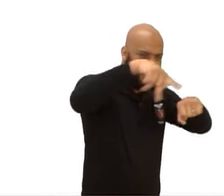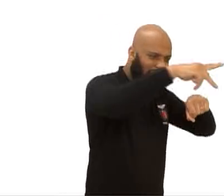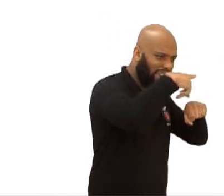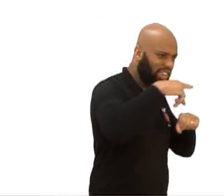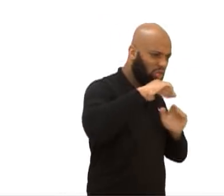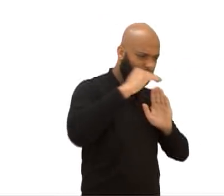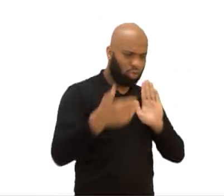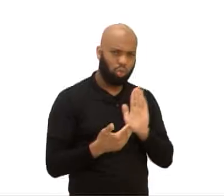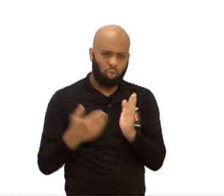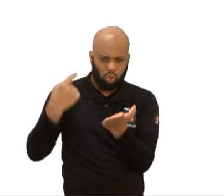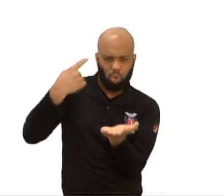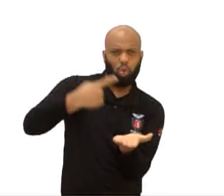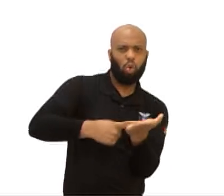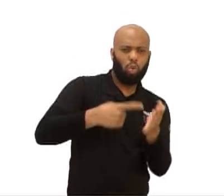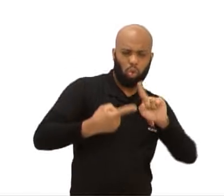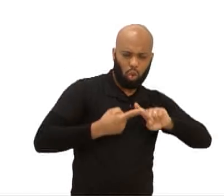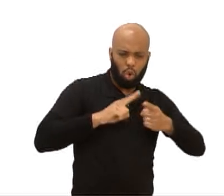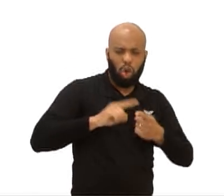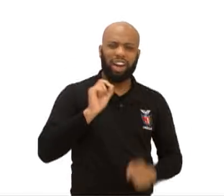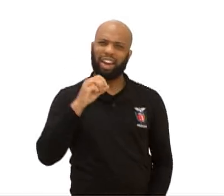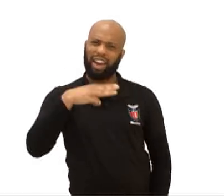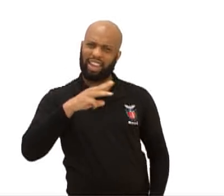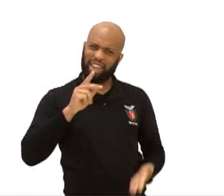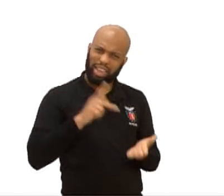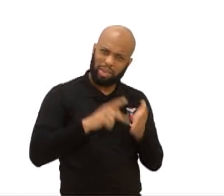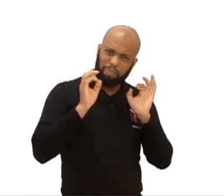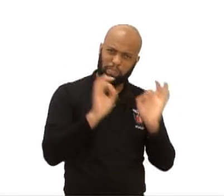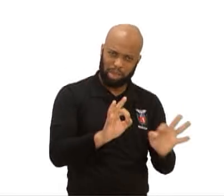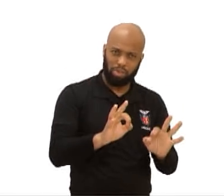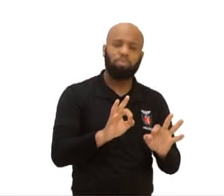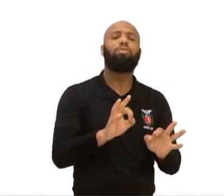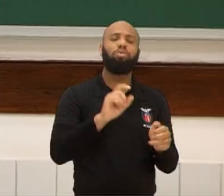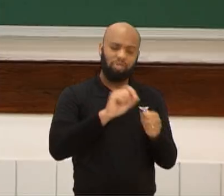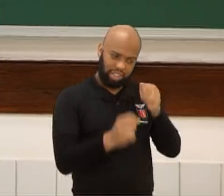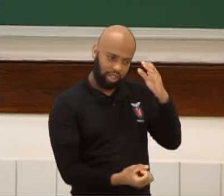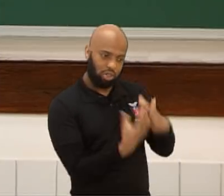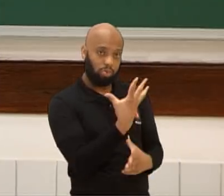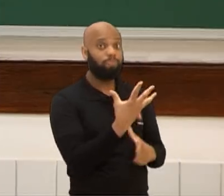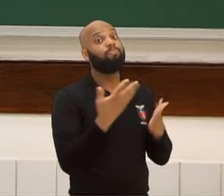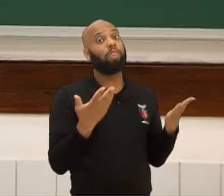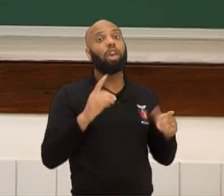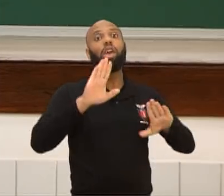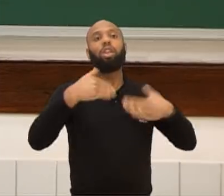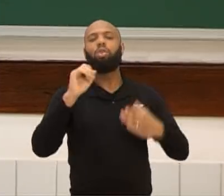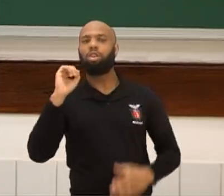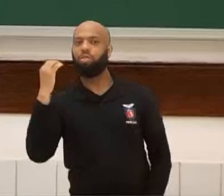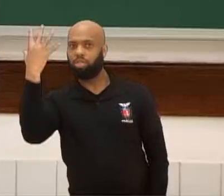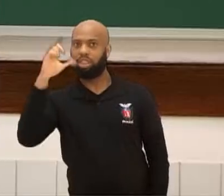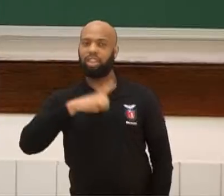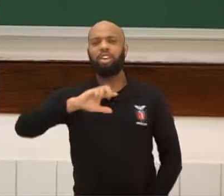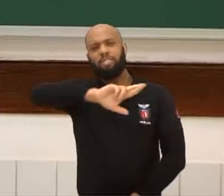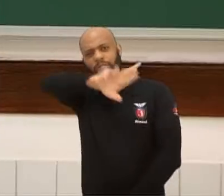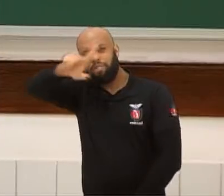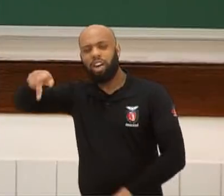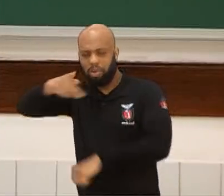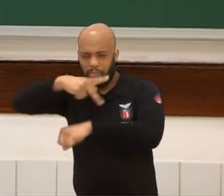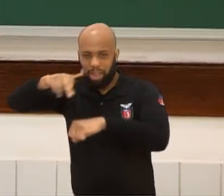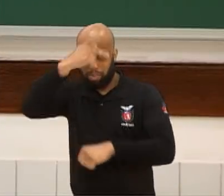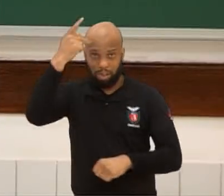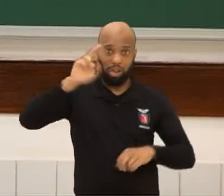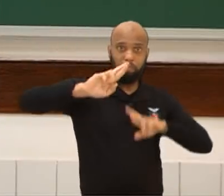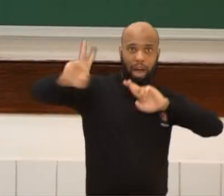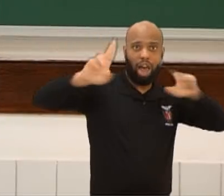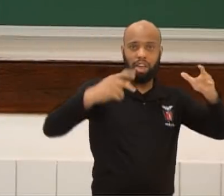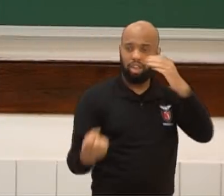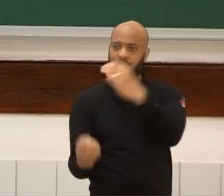ao autor dessa invenção. O que acontece? Em vários países diferentes, pessoas diferentes produziram